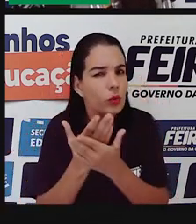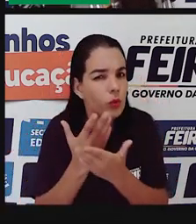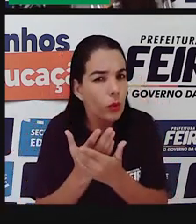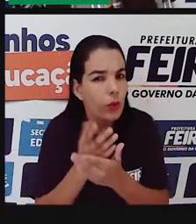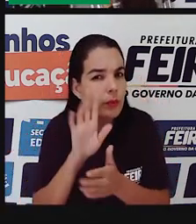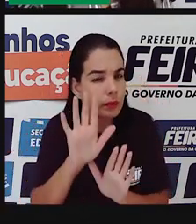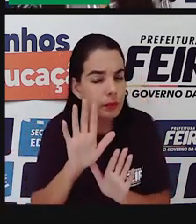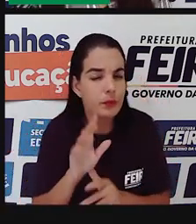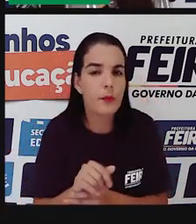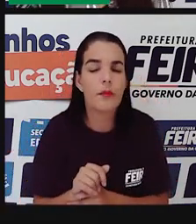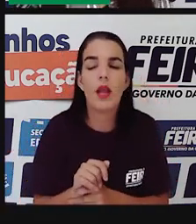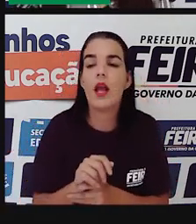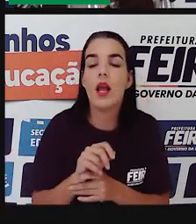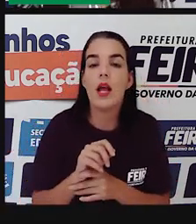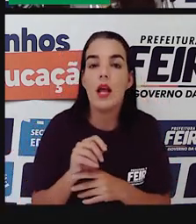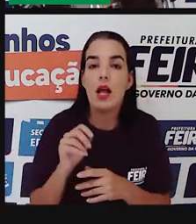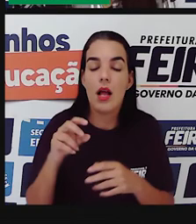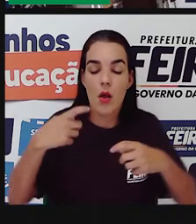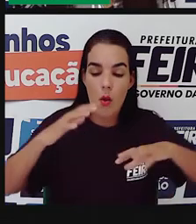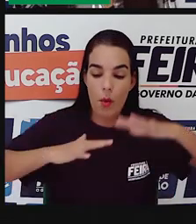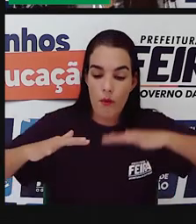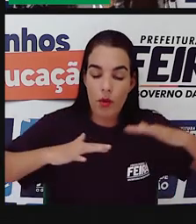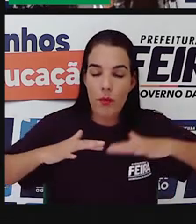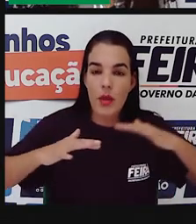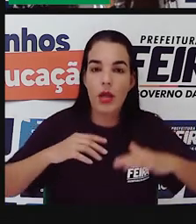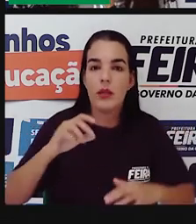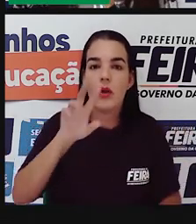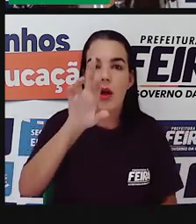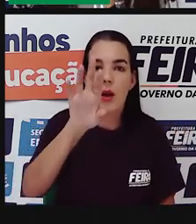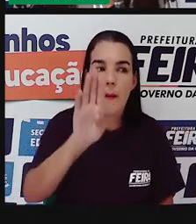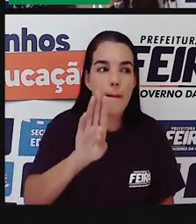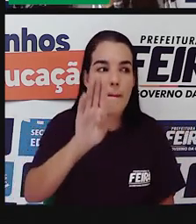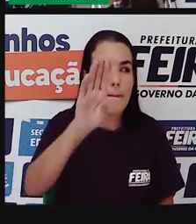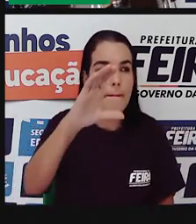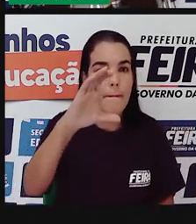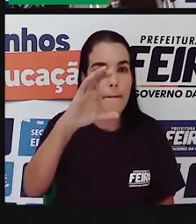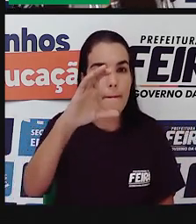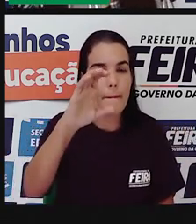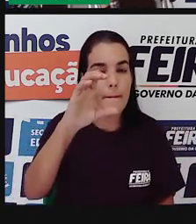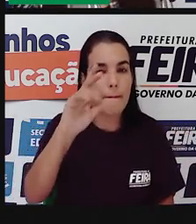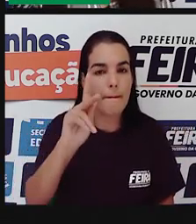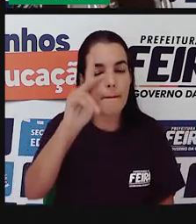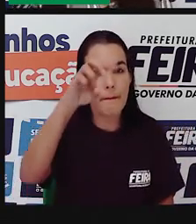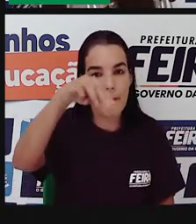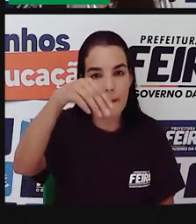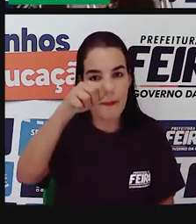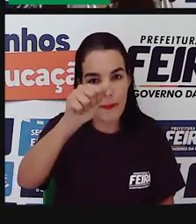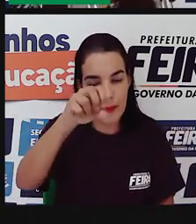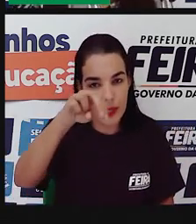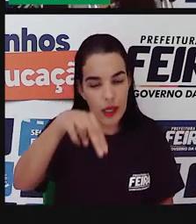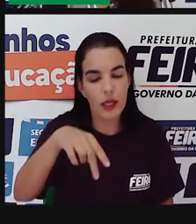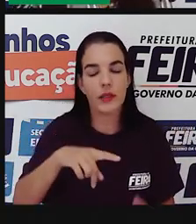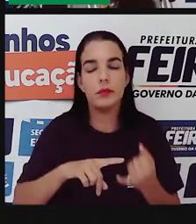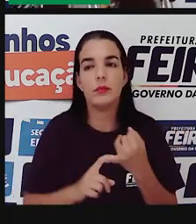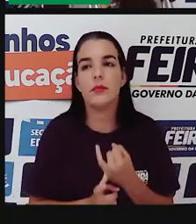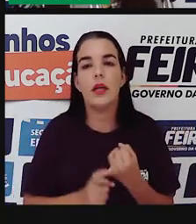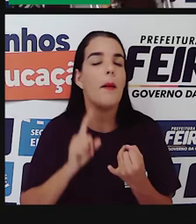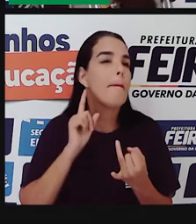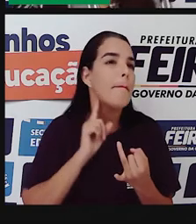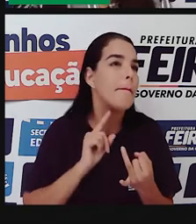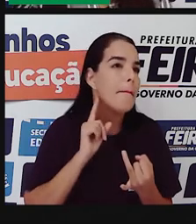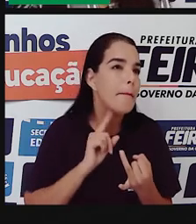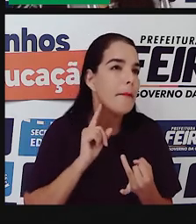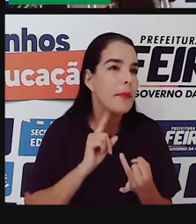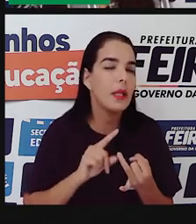A revolta Bikman, a Guerra dos Mascates, a revolta de Felipe dos Santos ou revolta